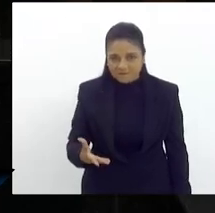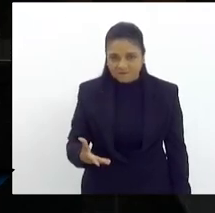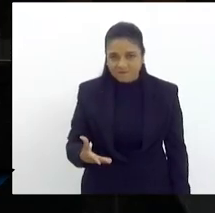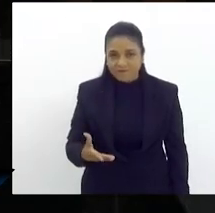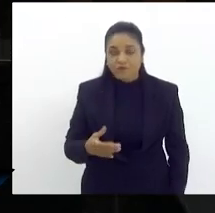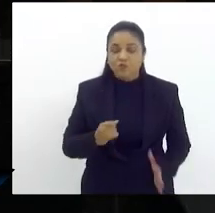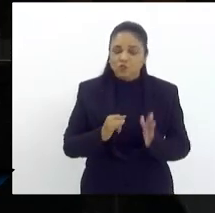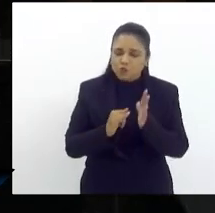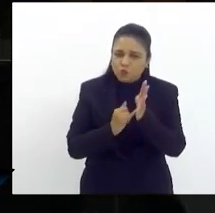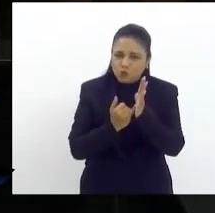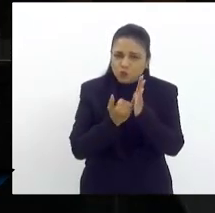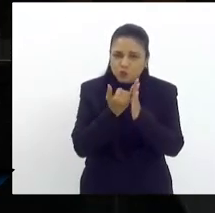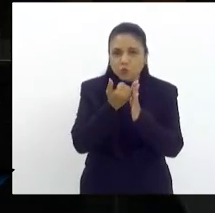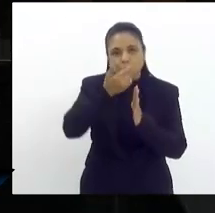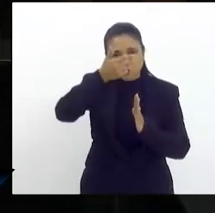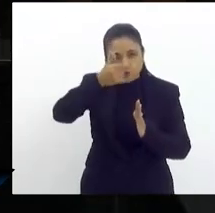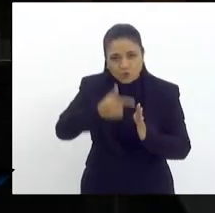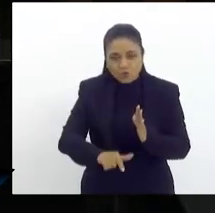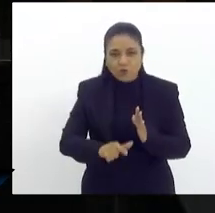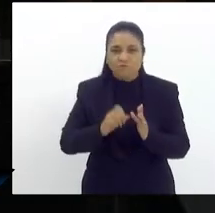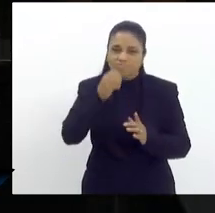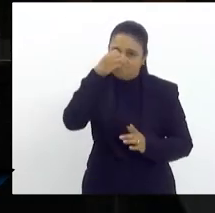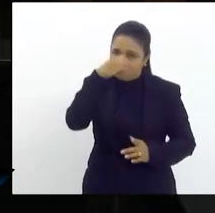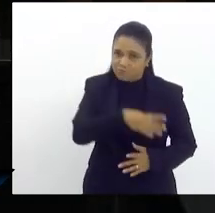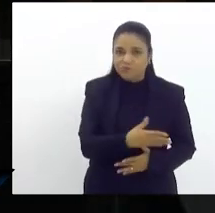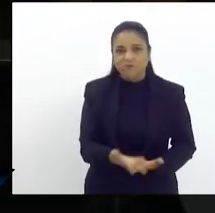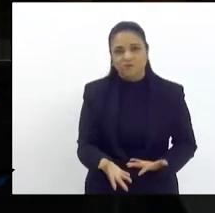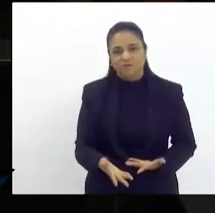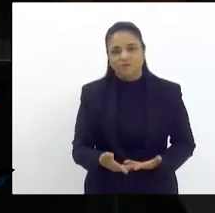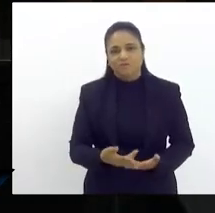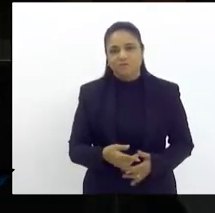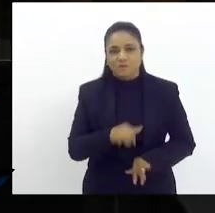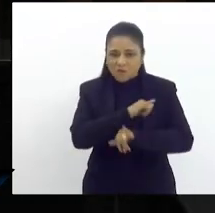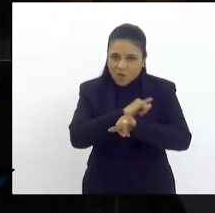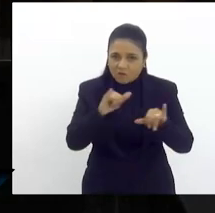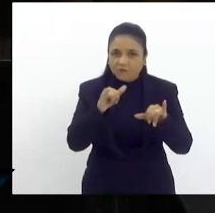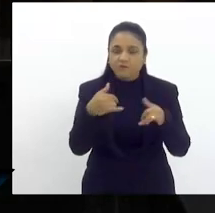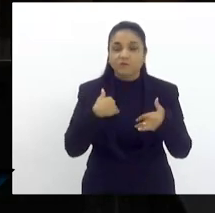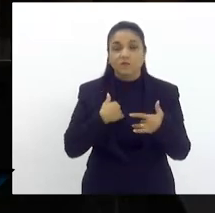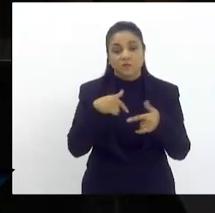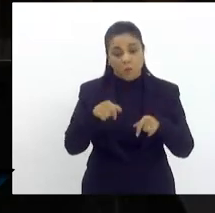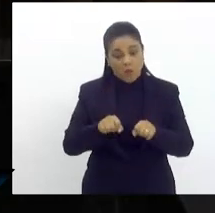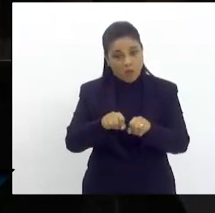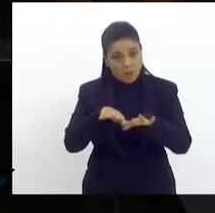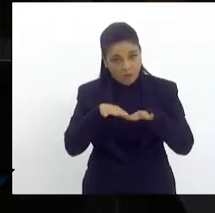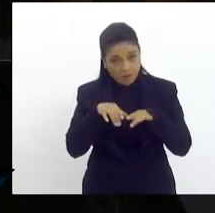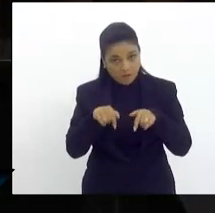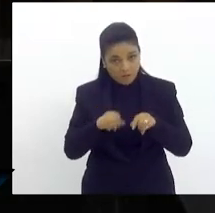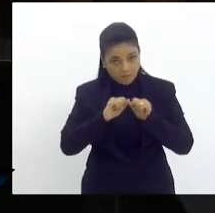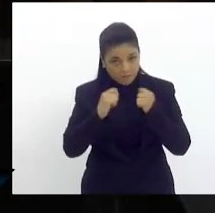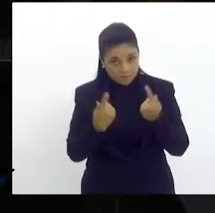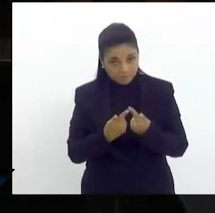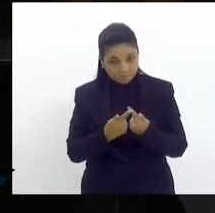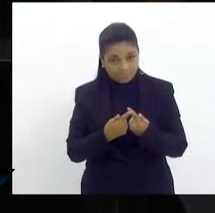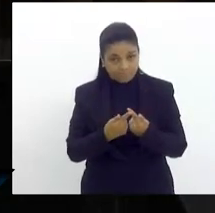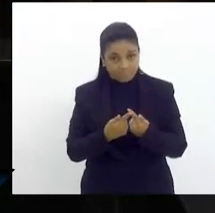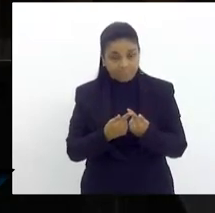juros extorcivos então a casa ouve por bem